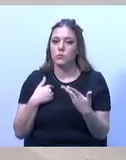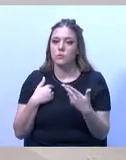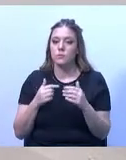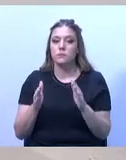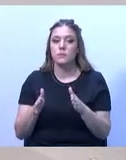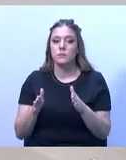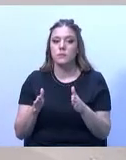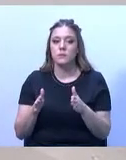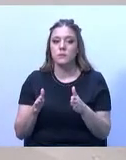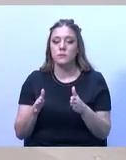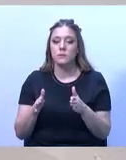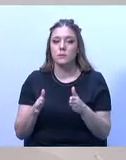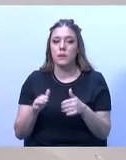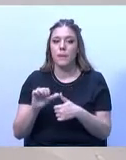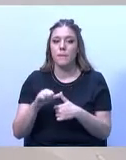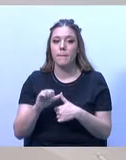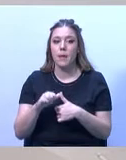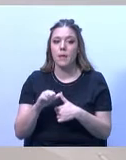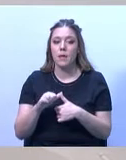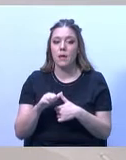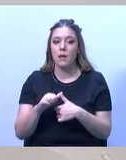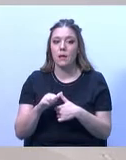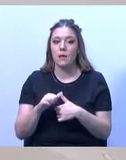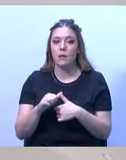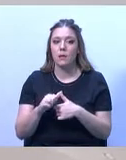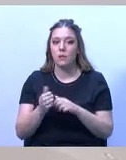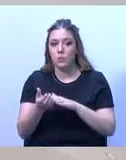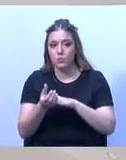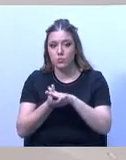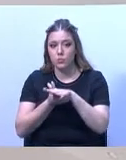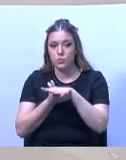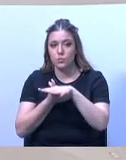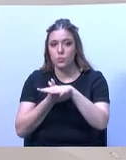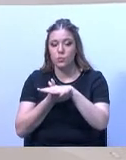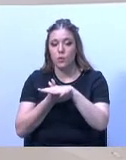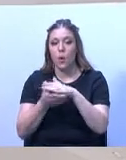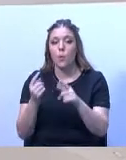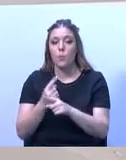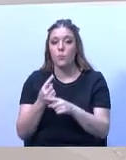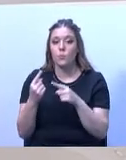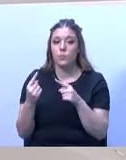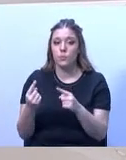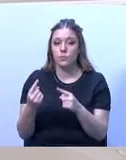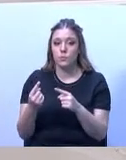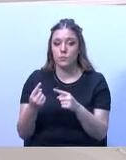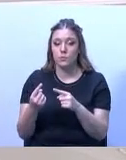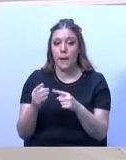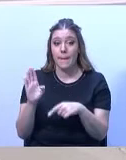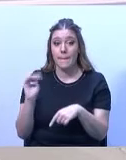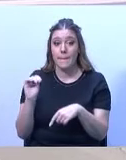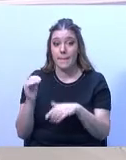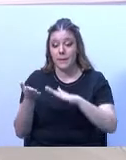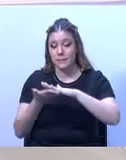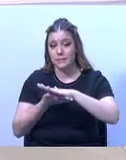andar sempre com uma meia pequenina, um soquete, uma coisinha, porque a sola do meu